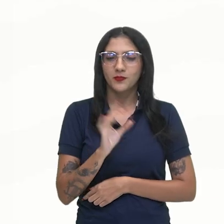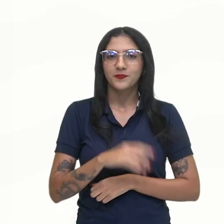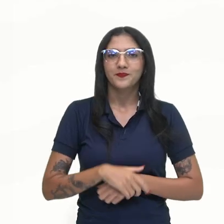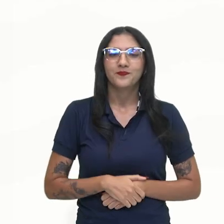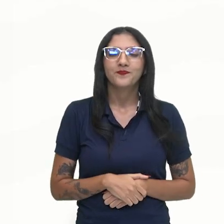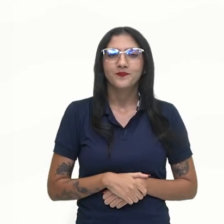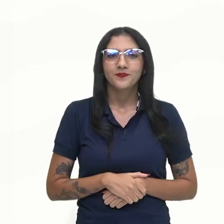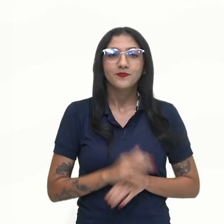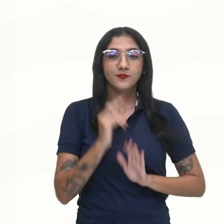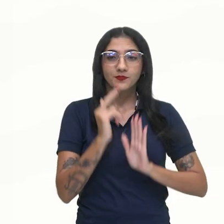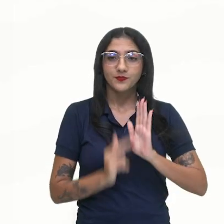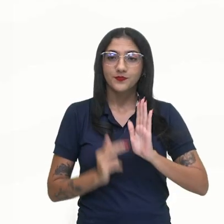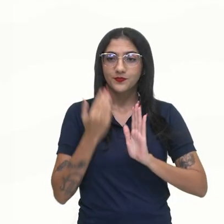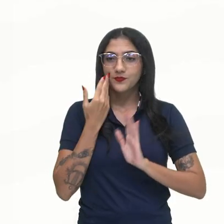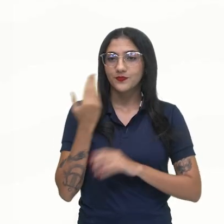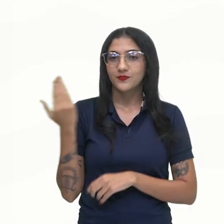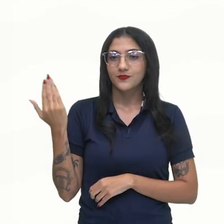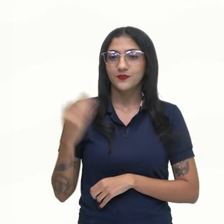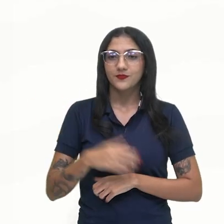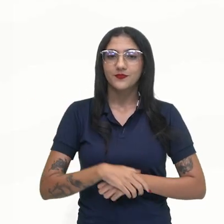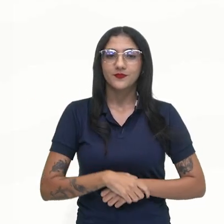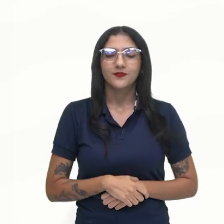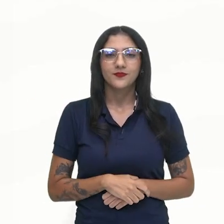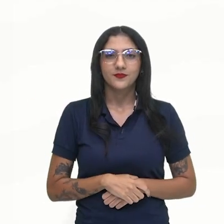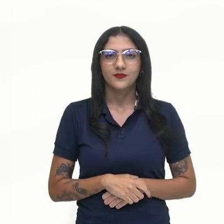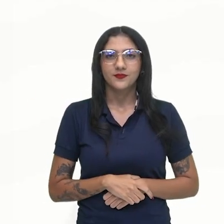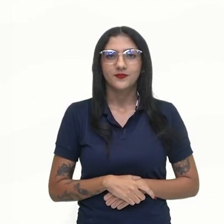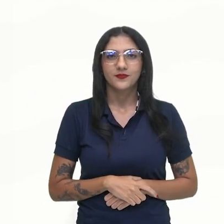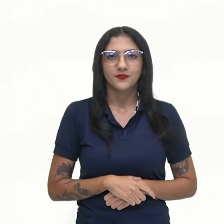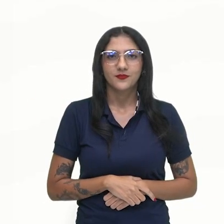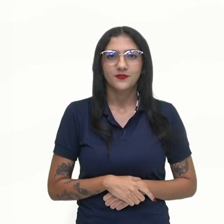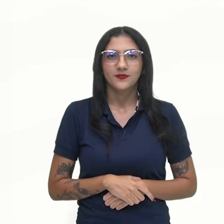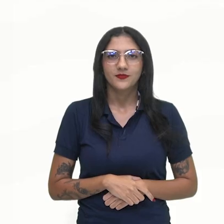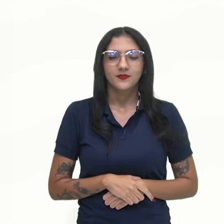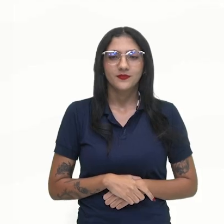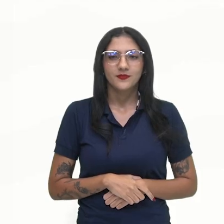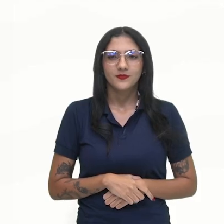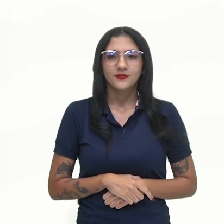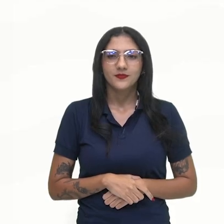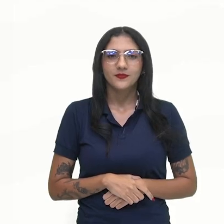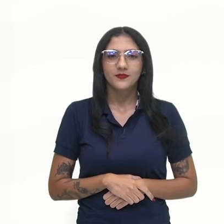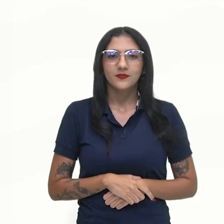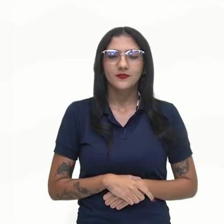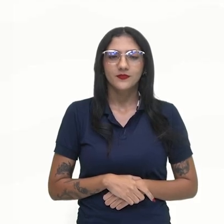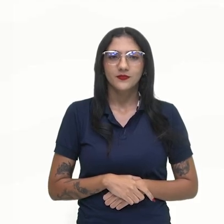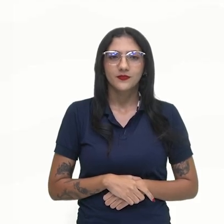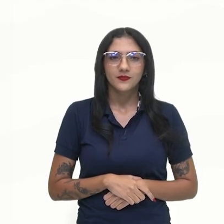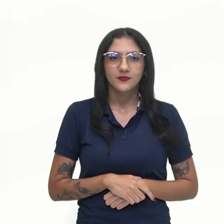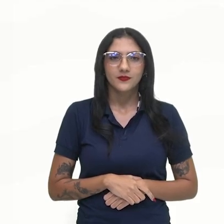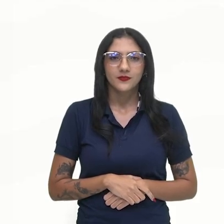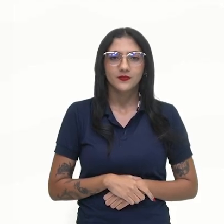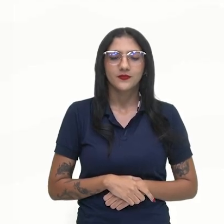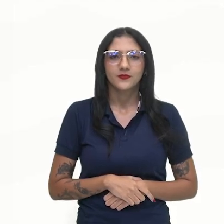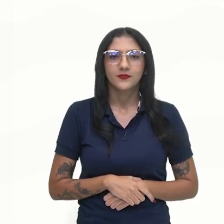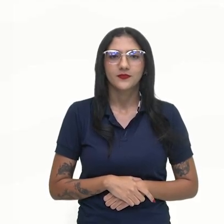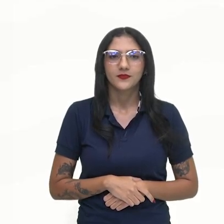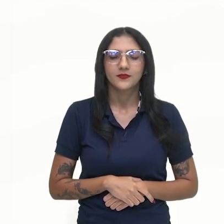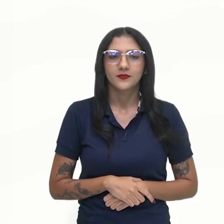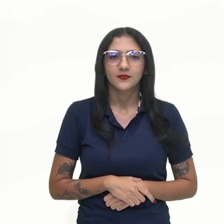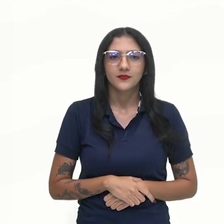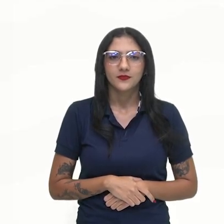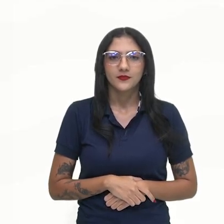act held this Wednesday, July 19th, in São Gabriel da Cachoeira,